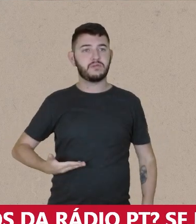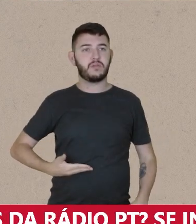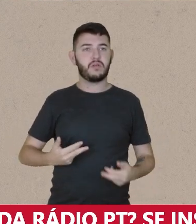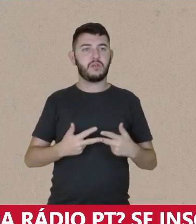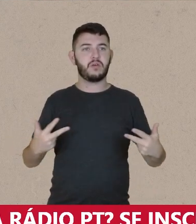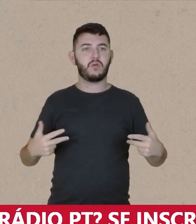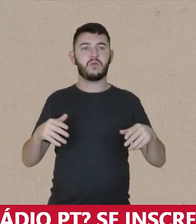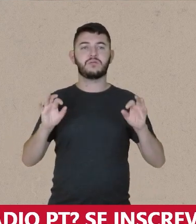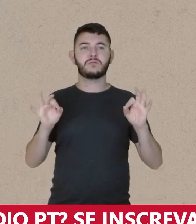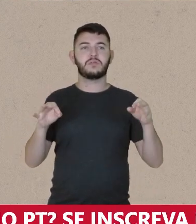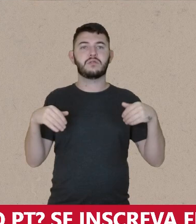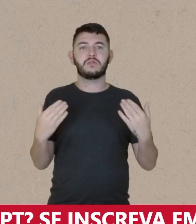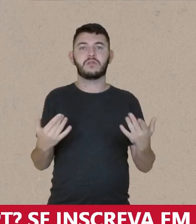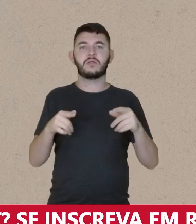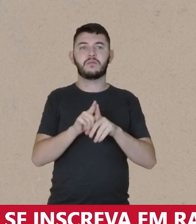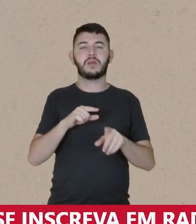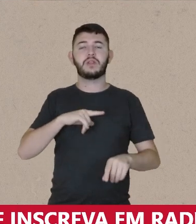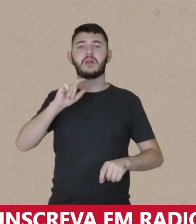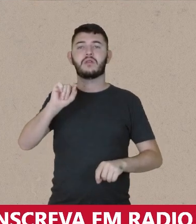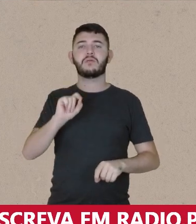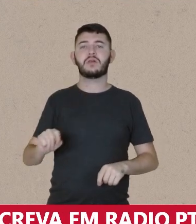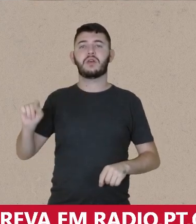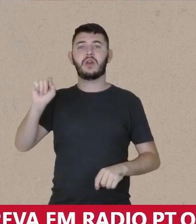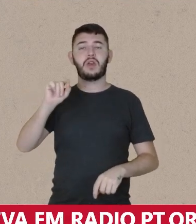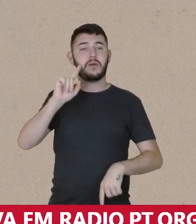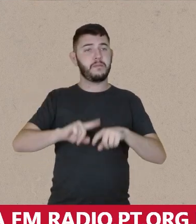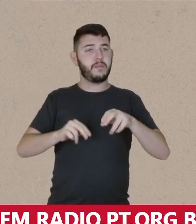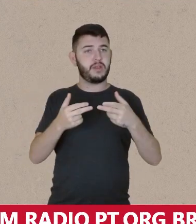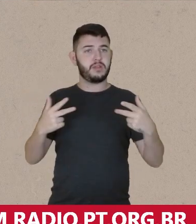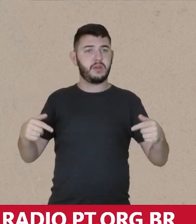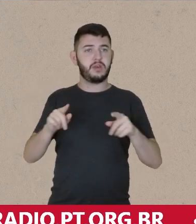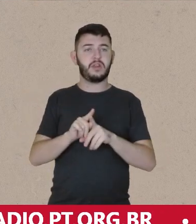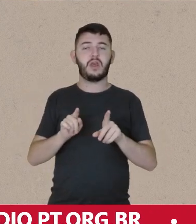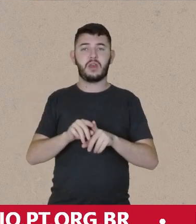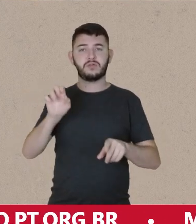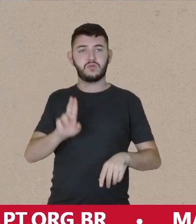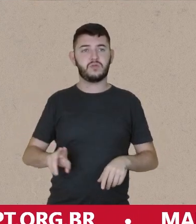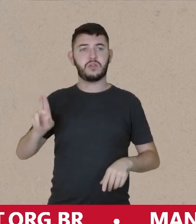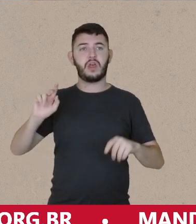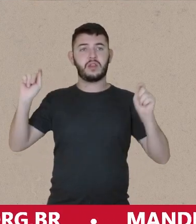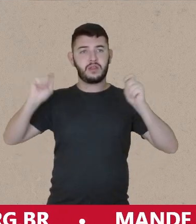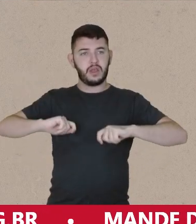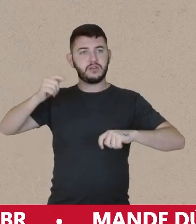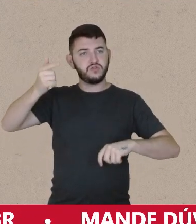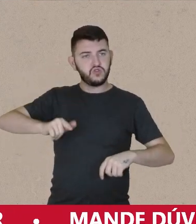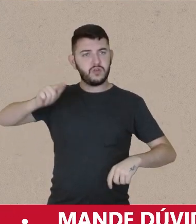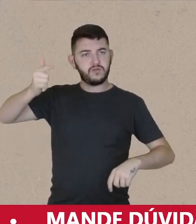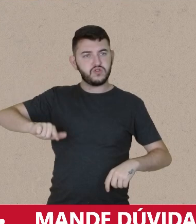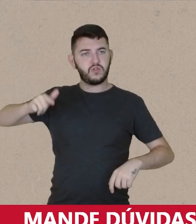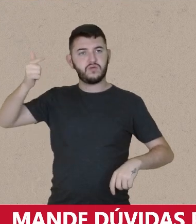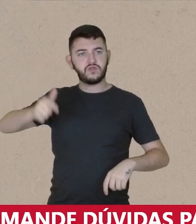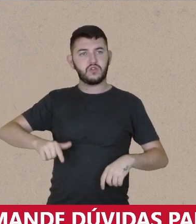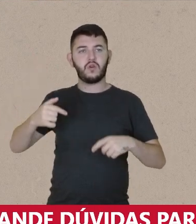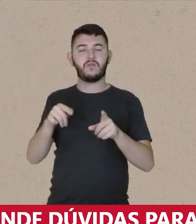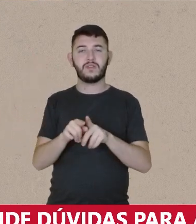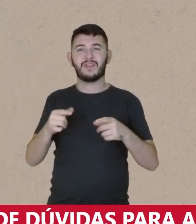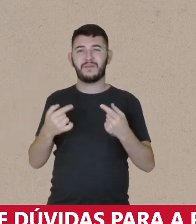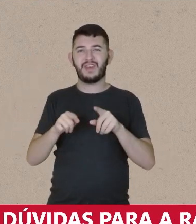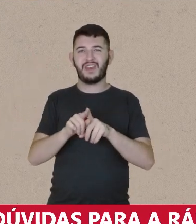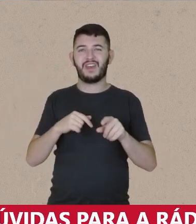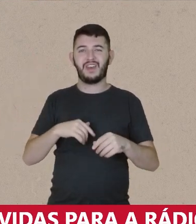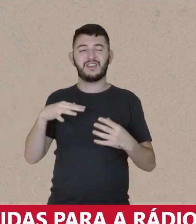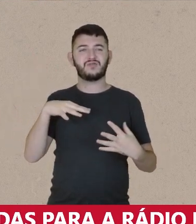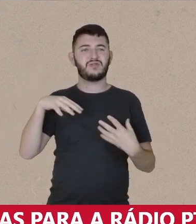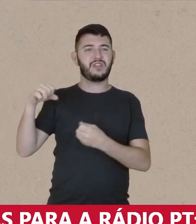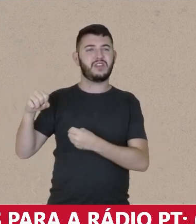a artigos reutilizáveis, recicláveis, sustentáveis, que são utilizados no momento, né? Está